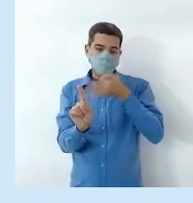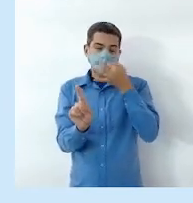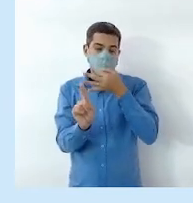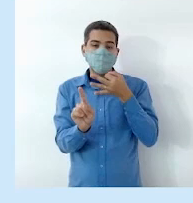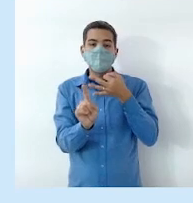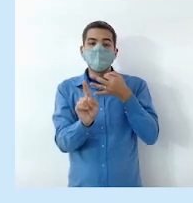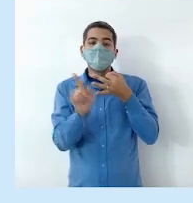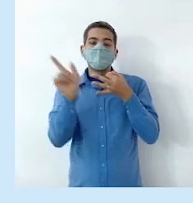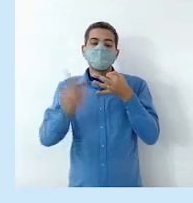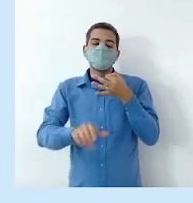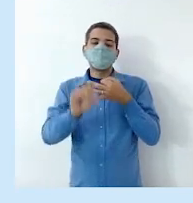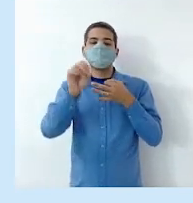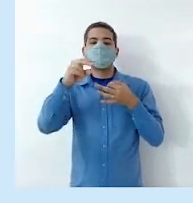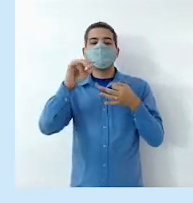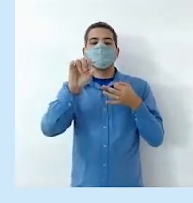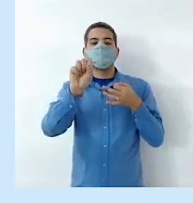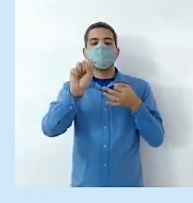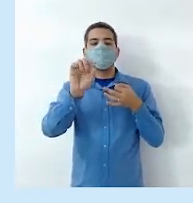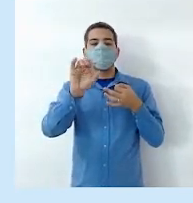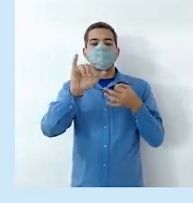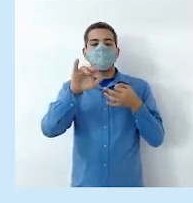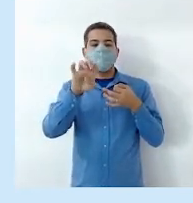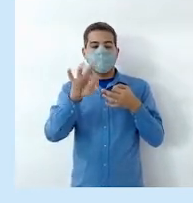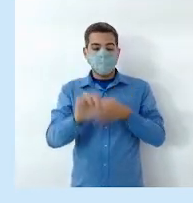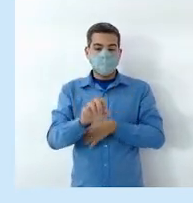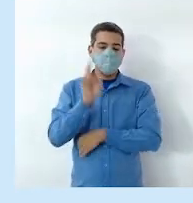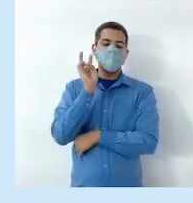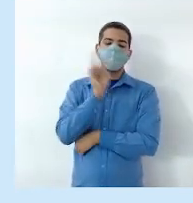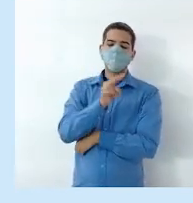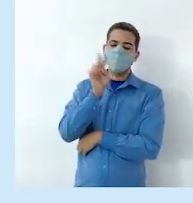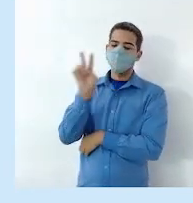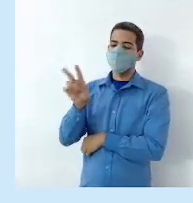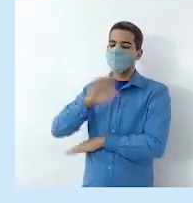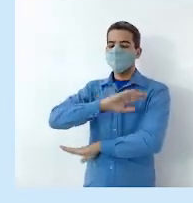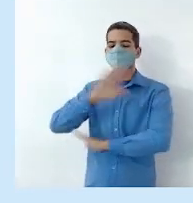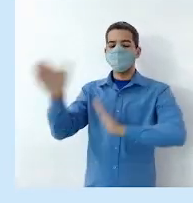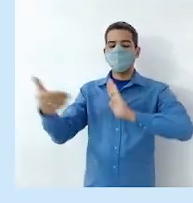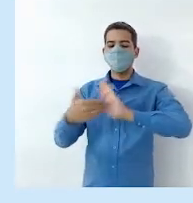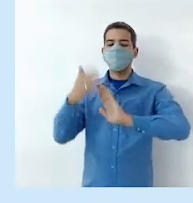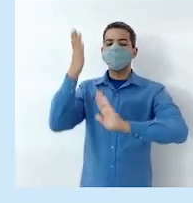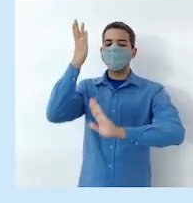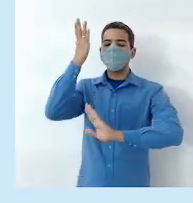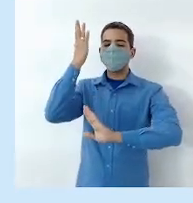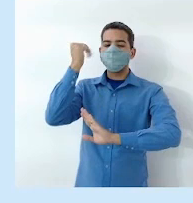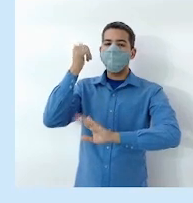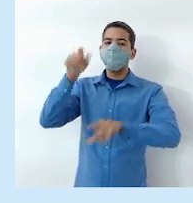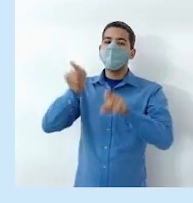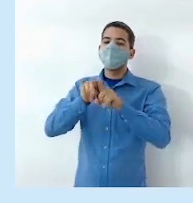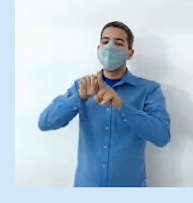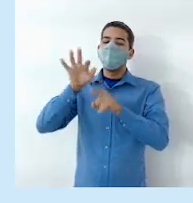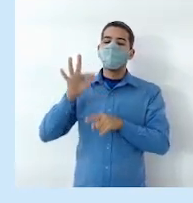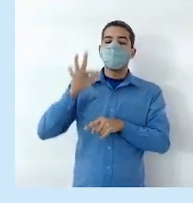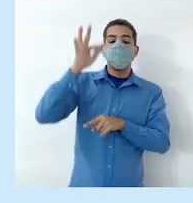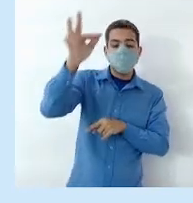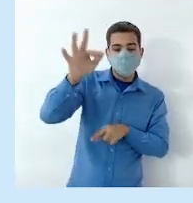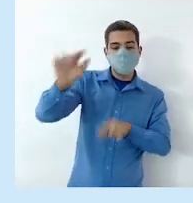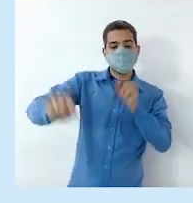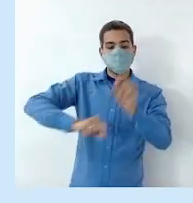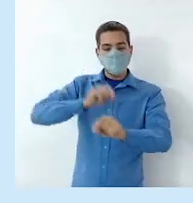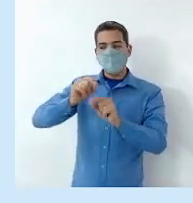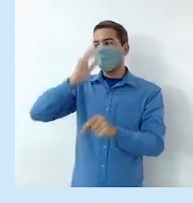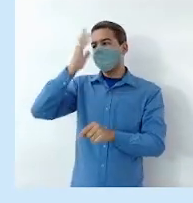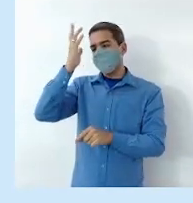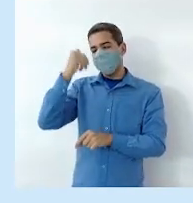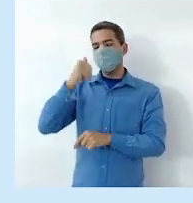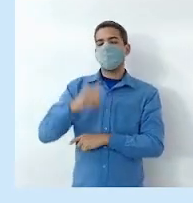narrador onisciente é aquele que tudo sabe, que tudo vê, inclusive o futuro dos personagens,